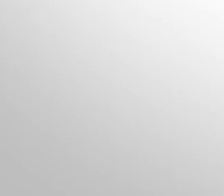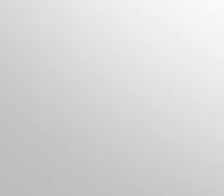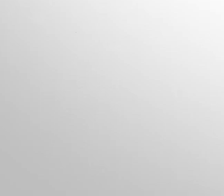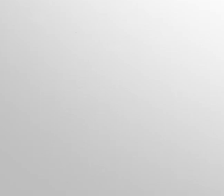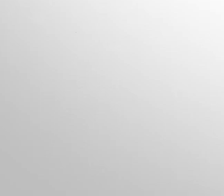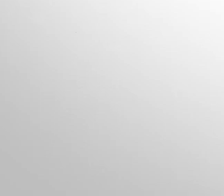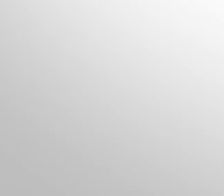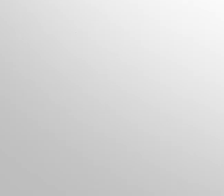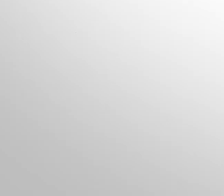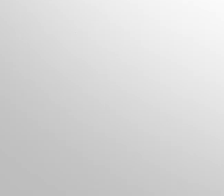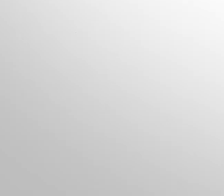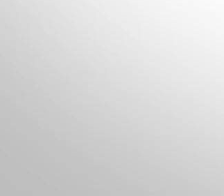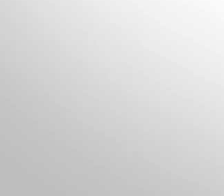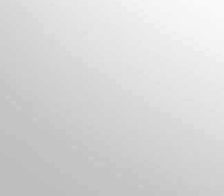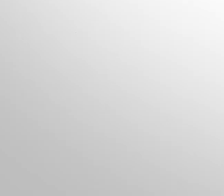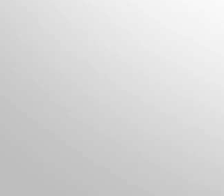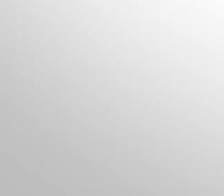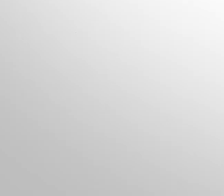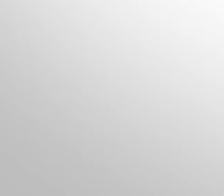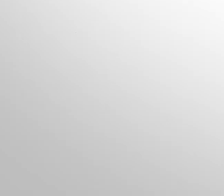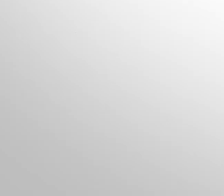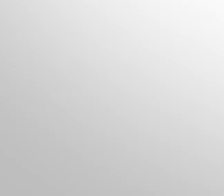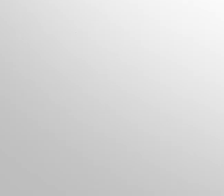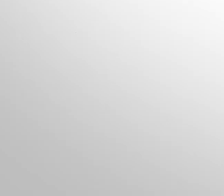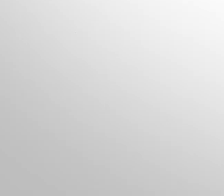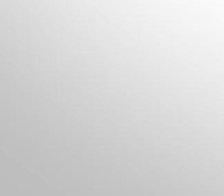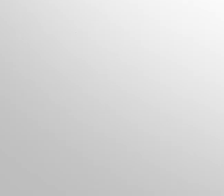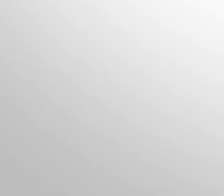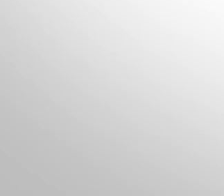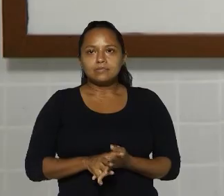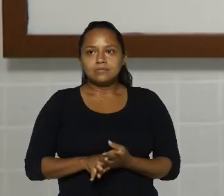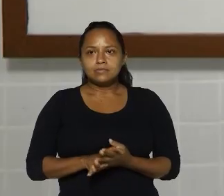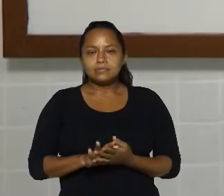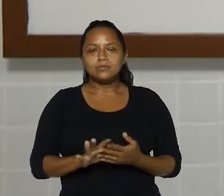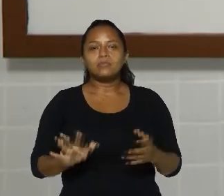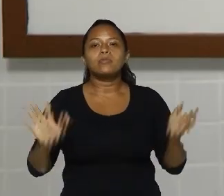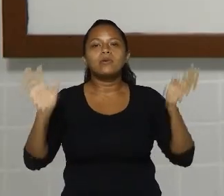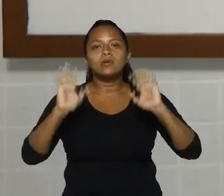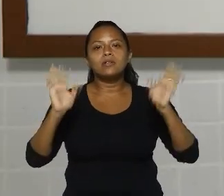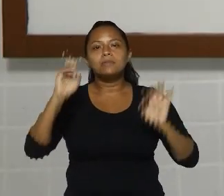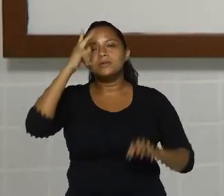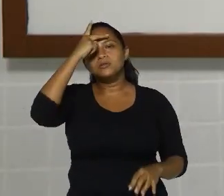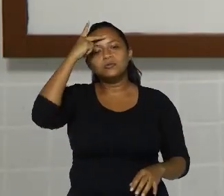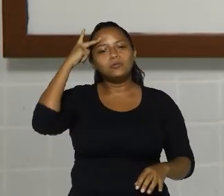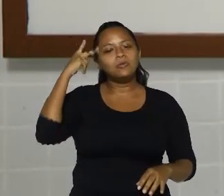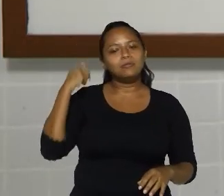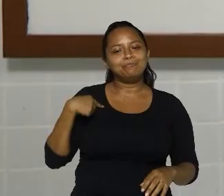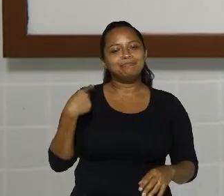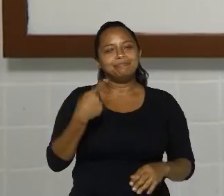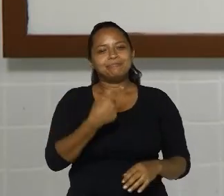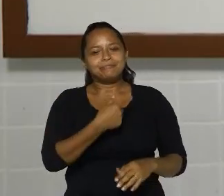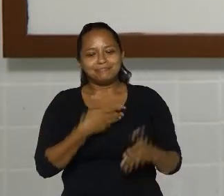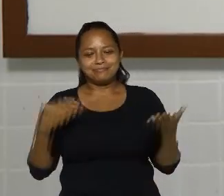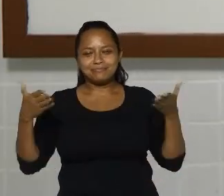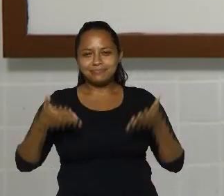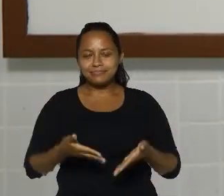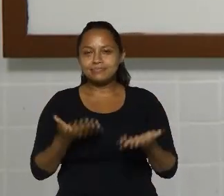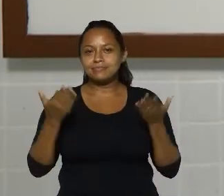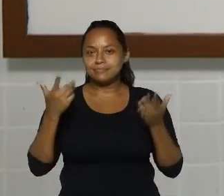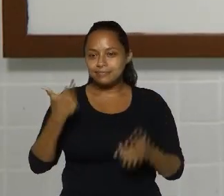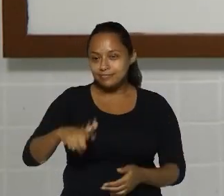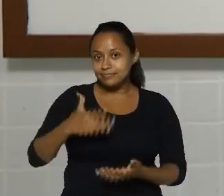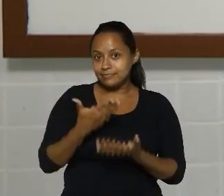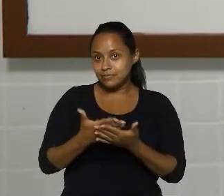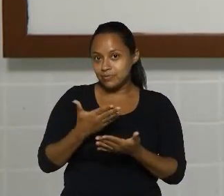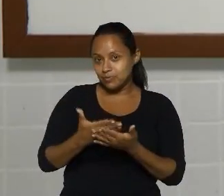Governo do Estado do Rio Grande do Norte. Olá pessoal, estamos reunidos para mais uma aula de Biologia